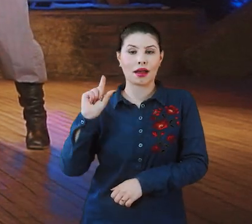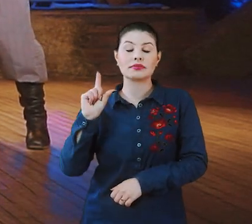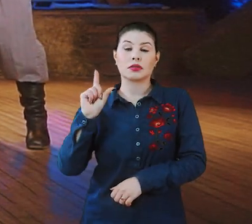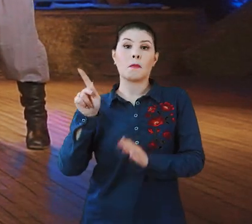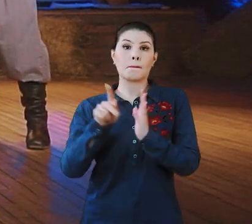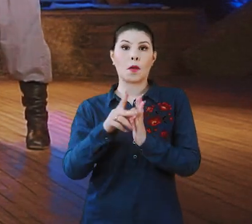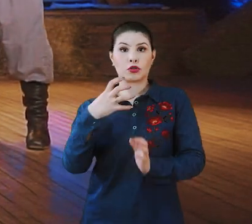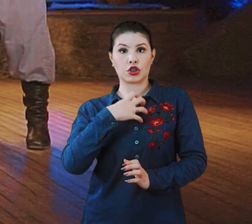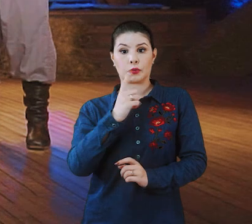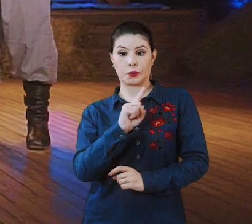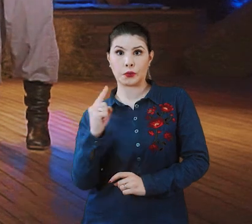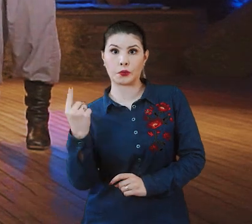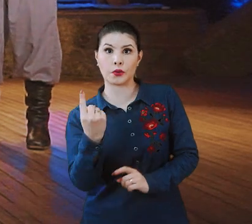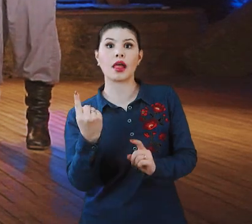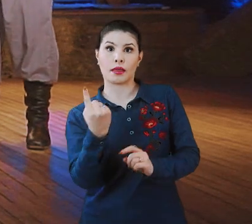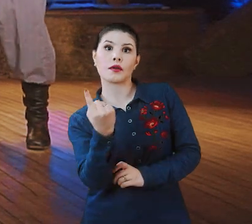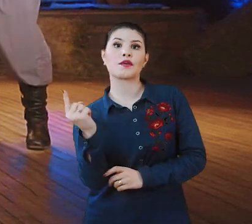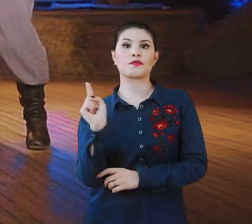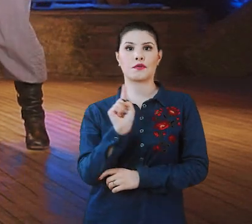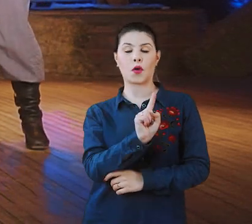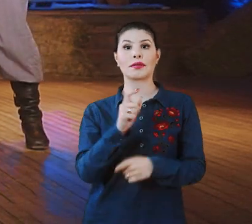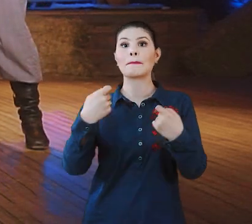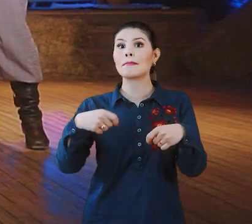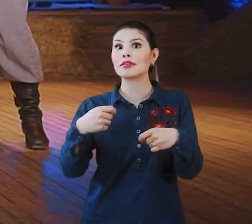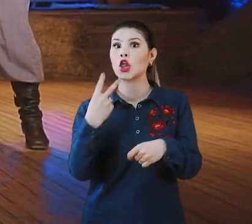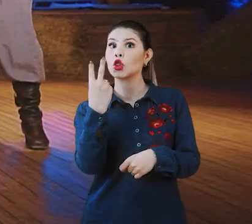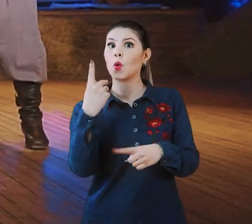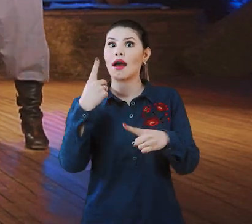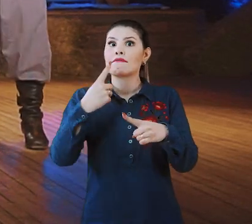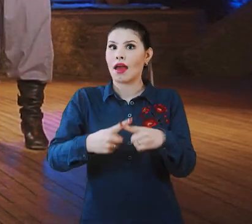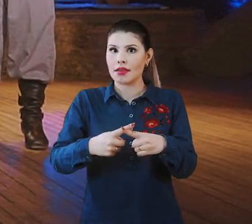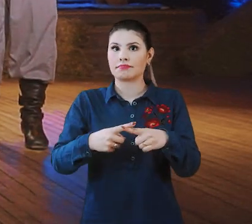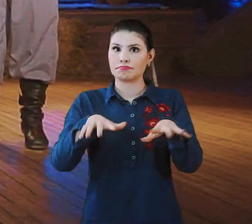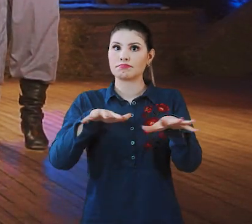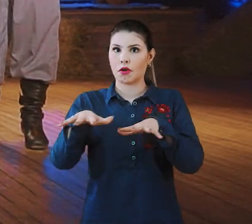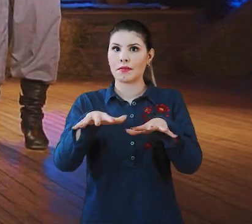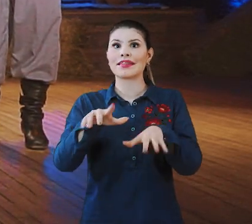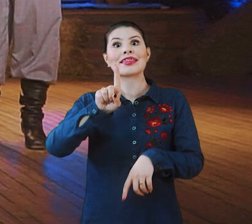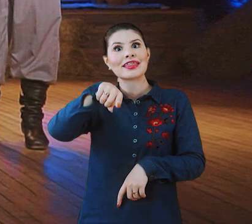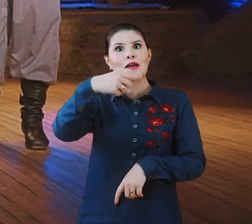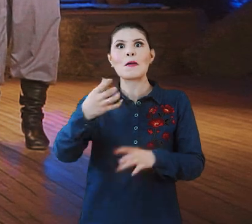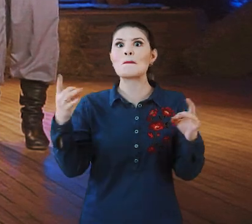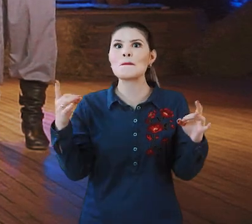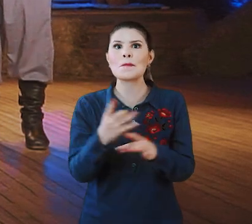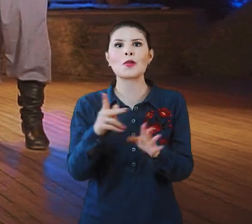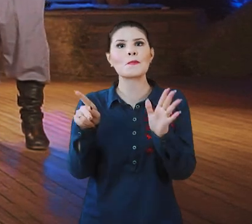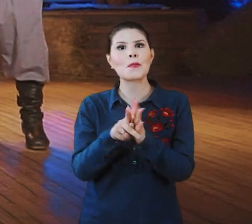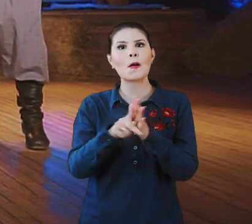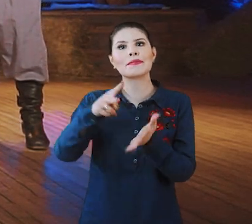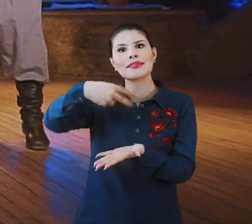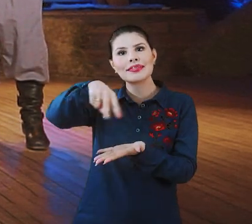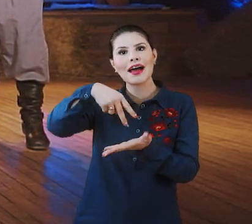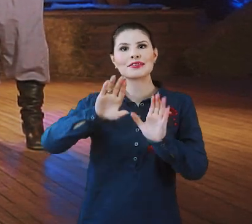volta. A dança deve ser executada no mínimo duas vezes, e assim concretizamos a dança do balaio.